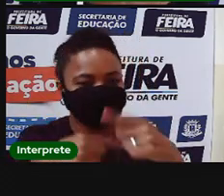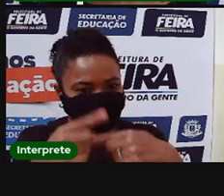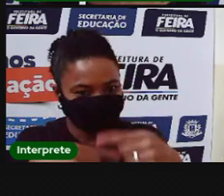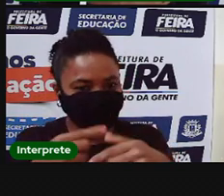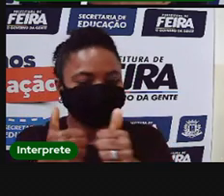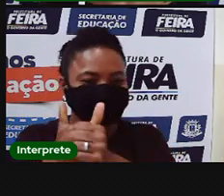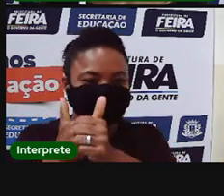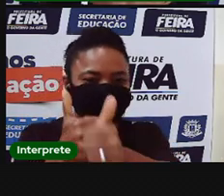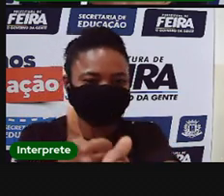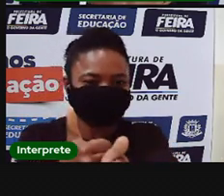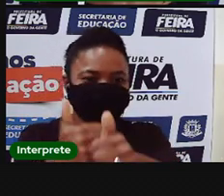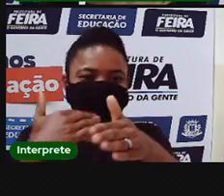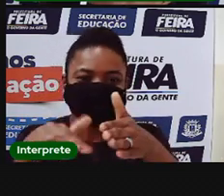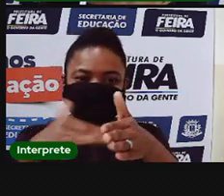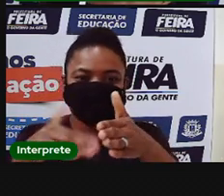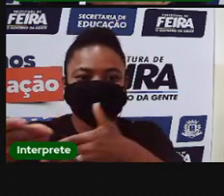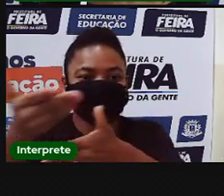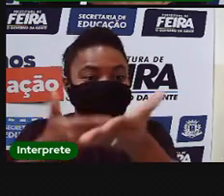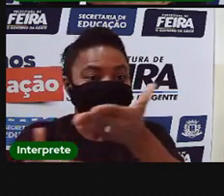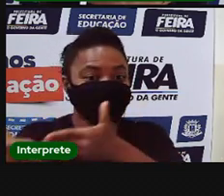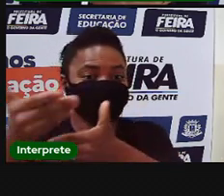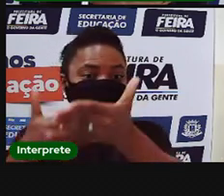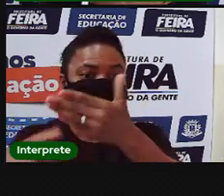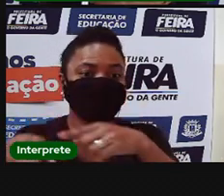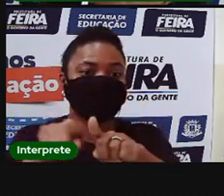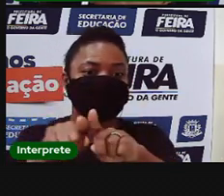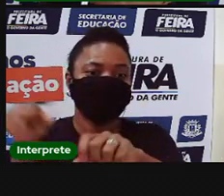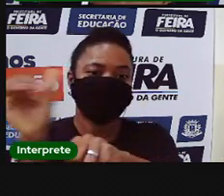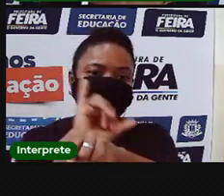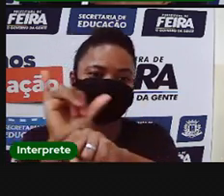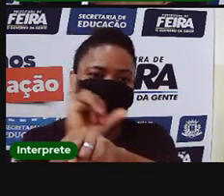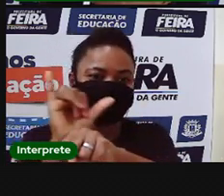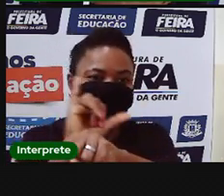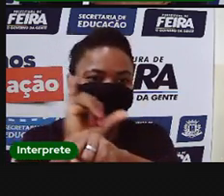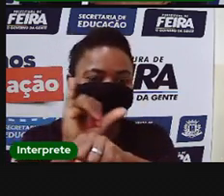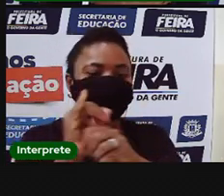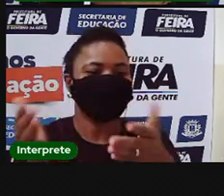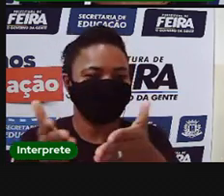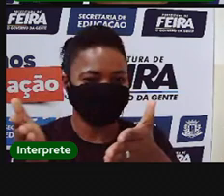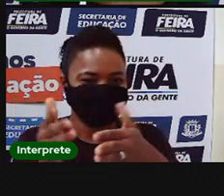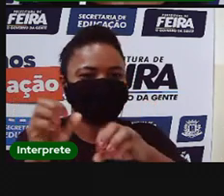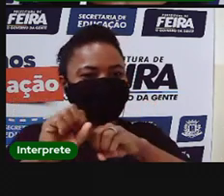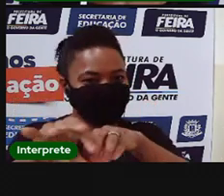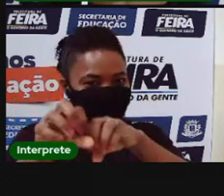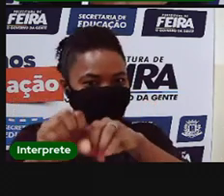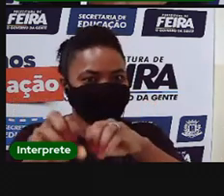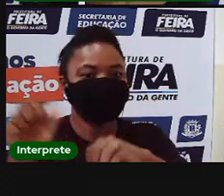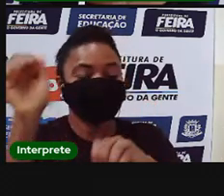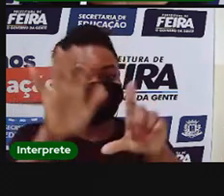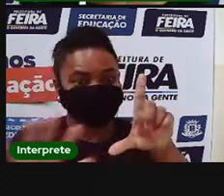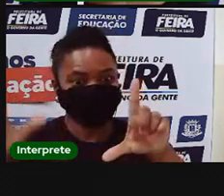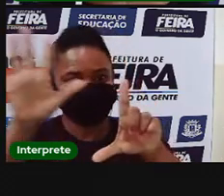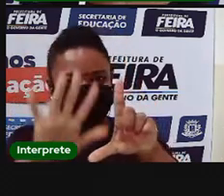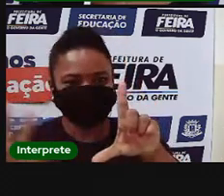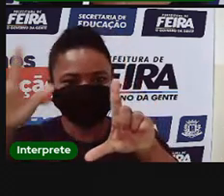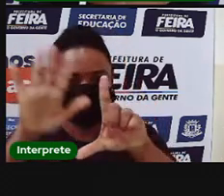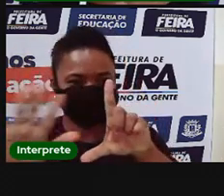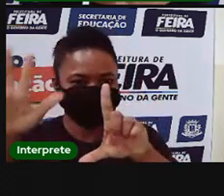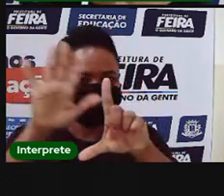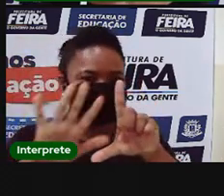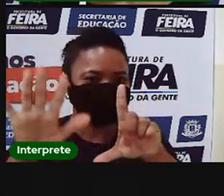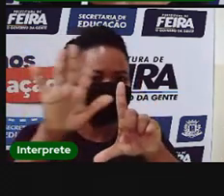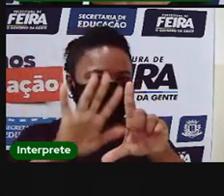seguir e interagir. E ainda tem aqui o canal do YouTube, que é esse onde está tendo essas aulas virtuais, né? Aulas, de certa